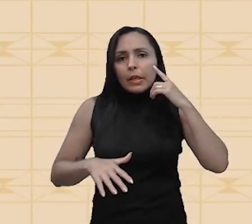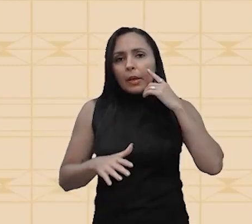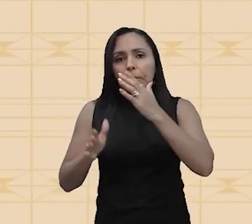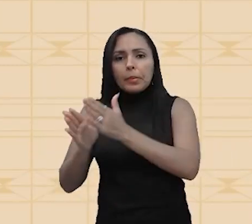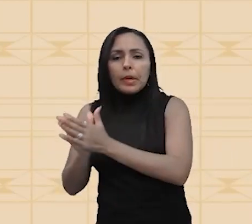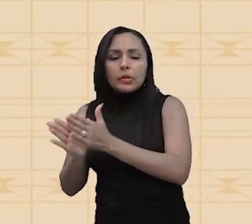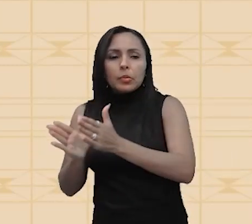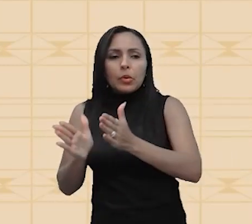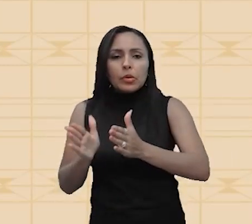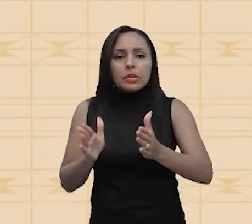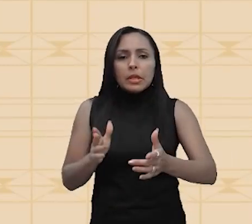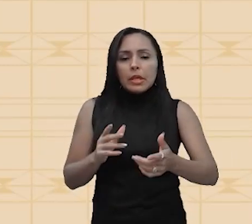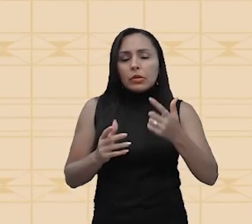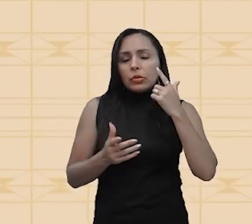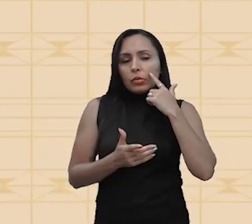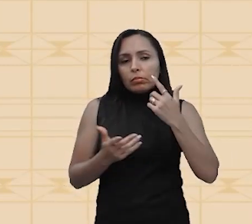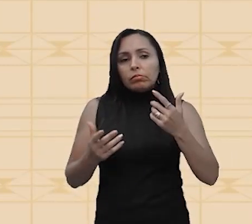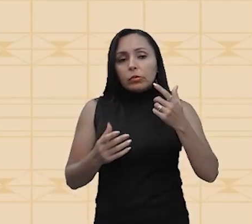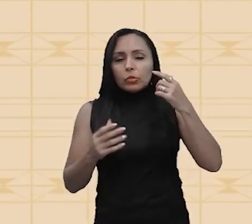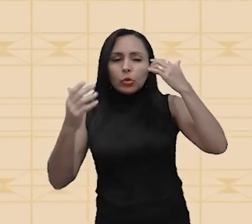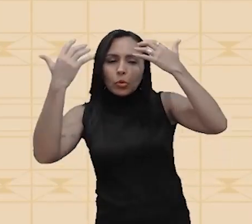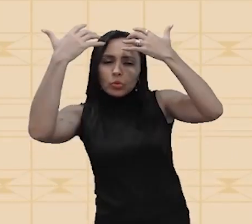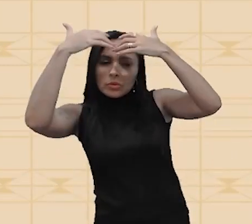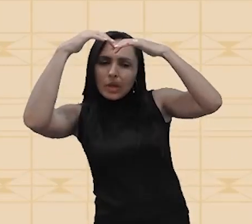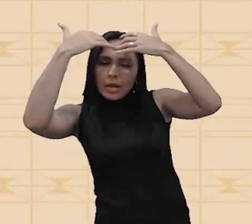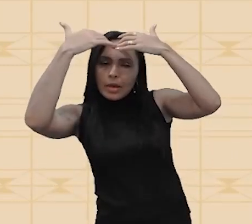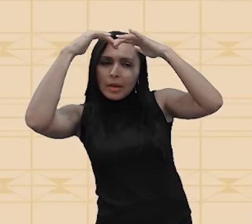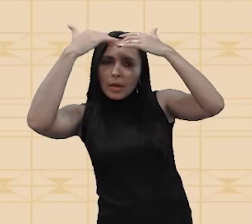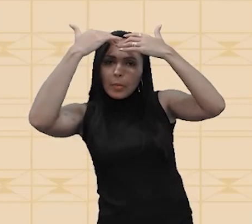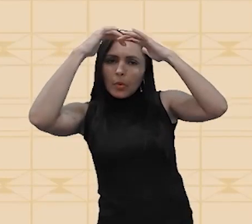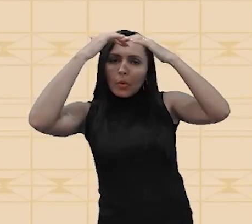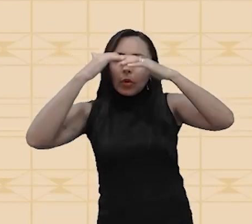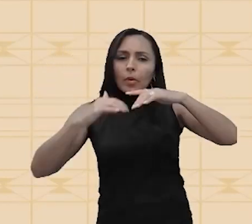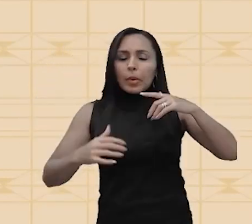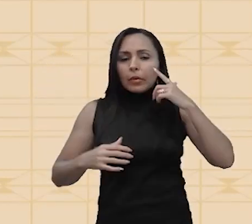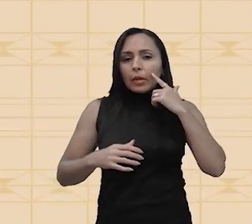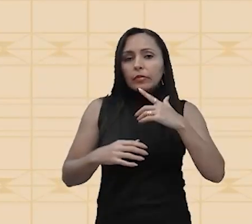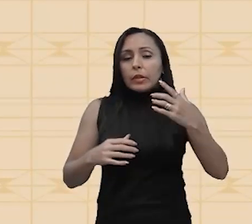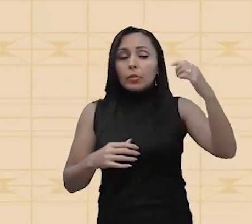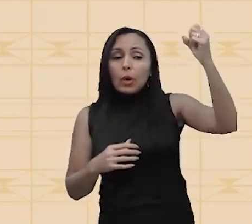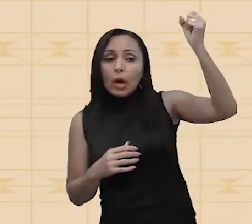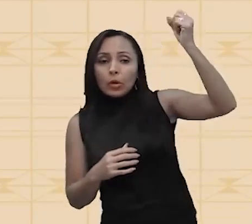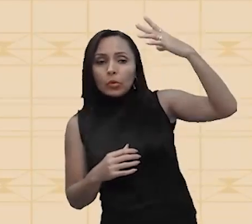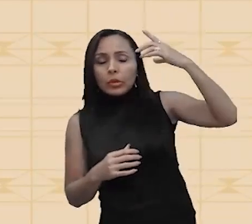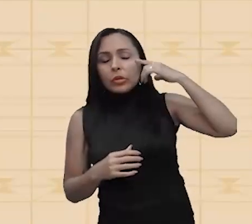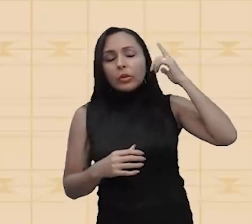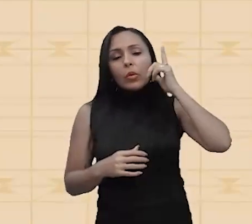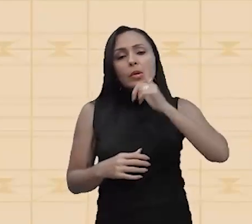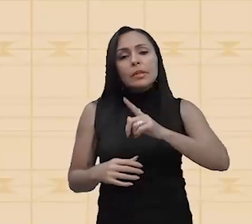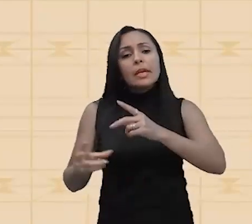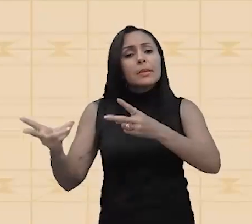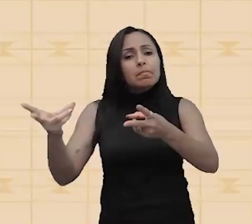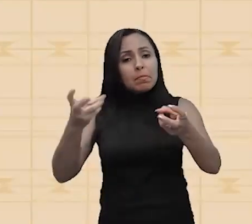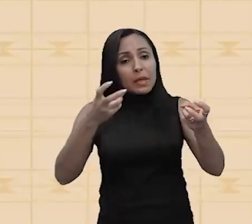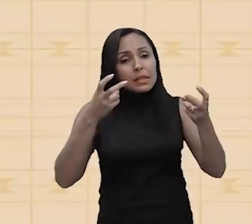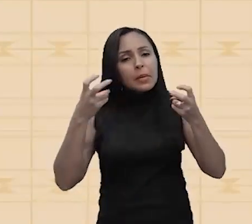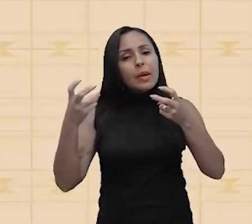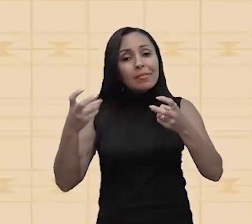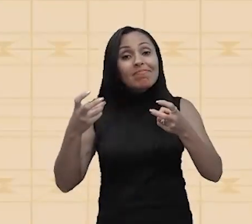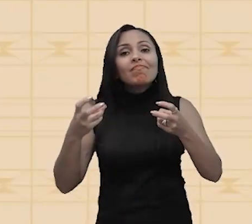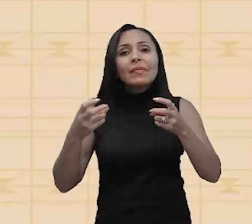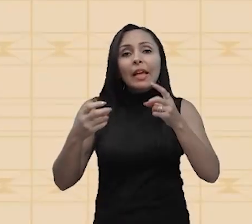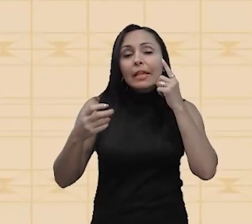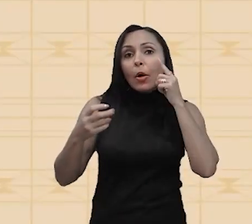processo fisiológico do nosso cérebro. Mas, quando a gente filtra essa luz, a gente consegue perceber contorno e nitidez. Então, tá aí